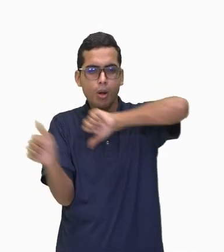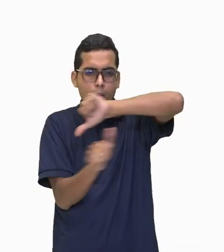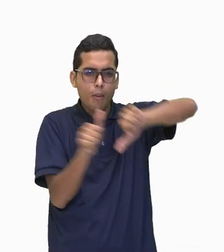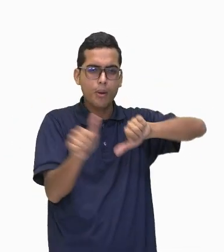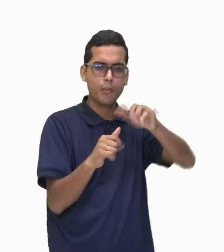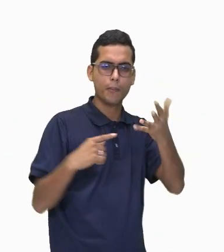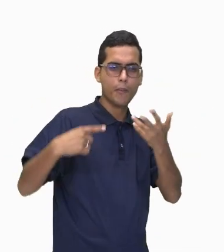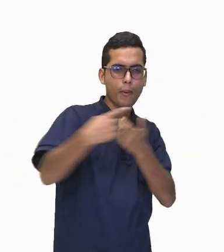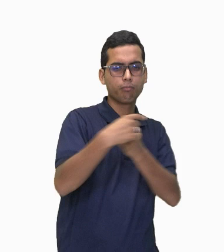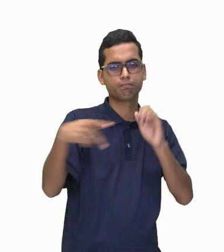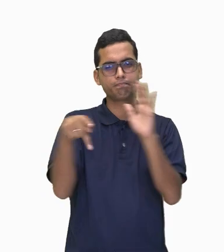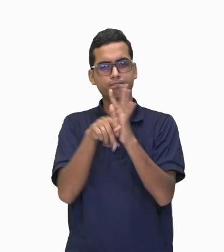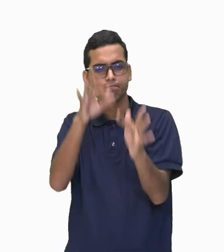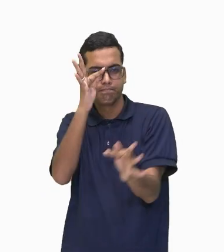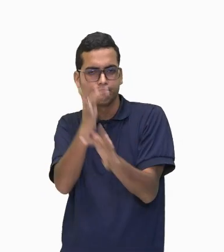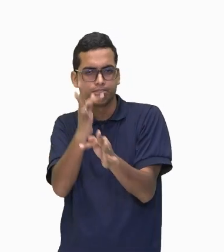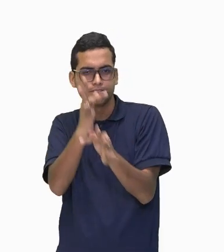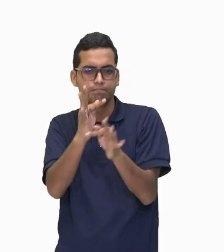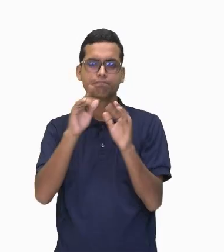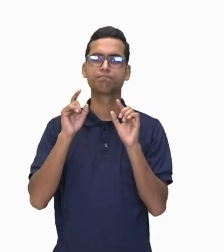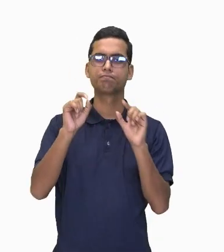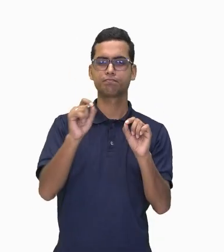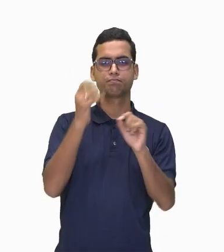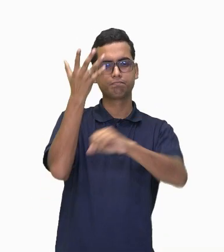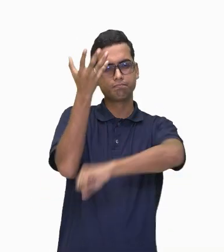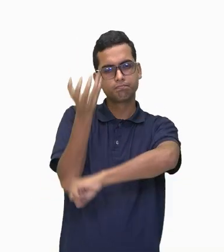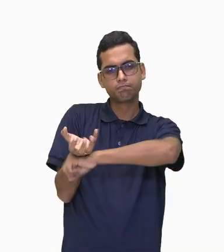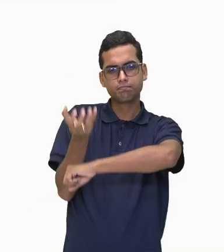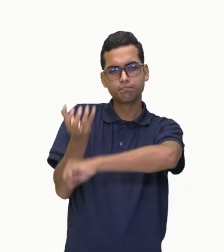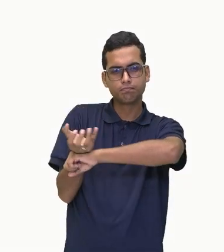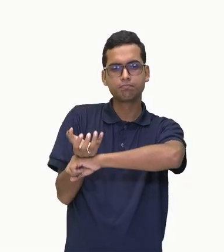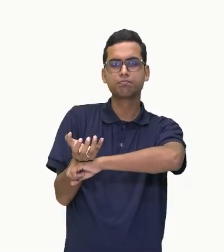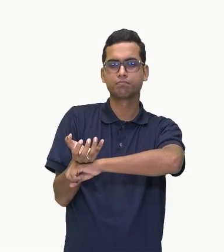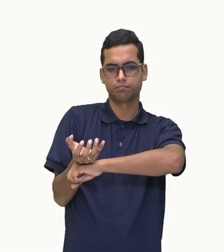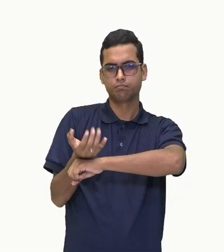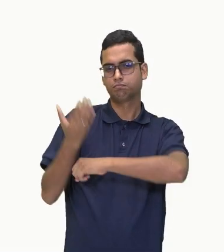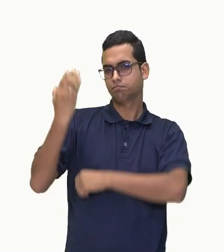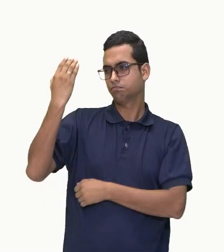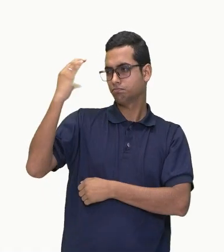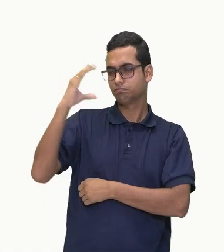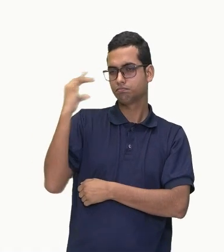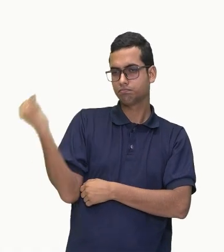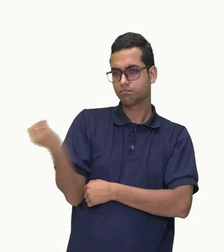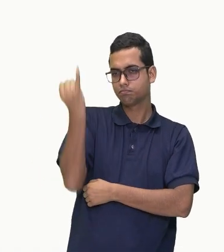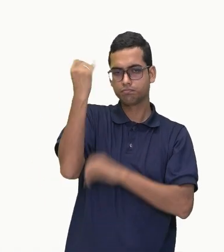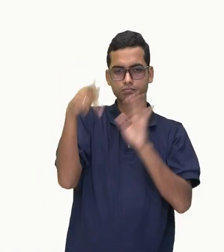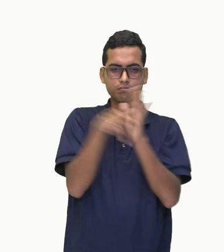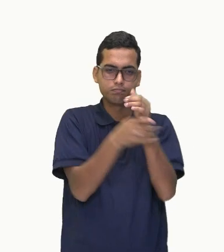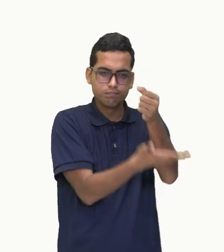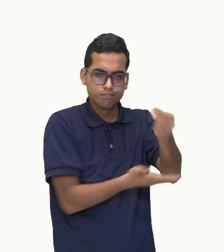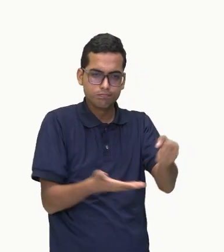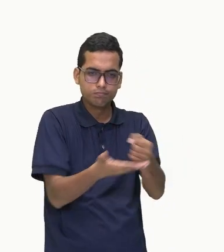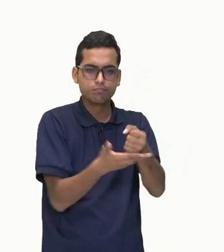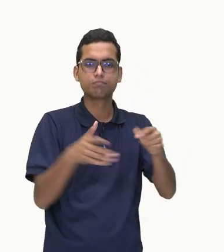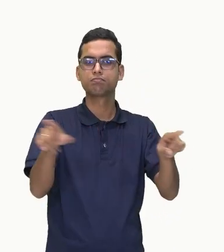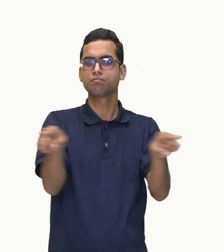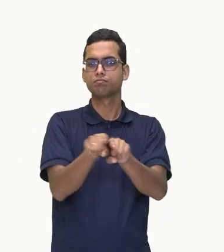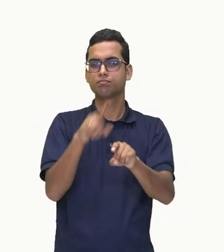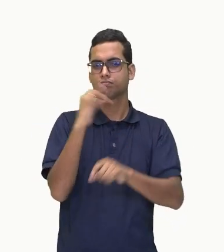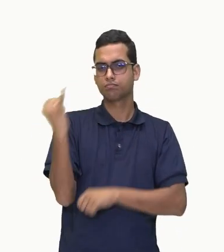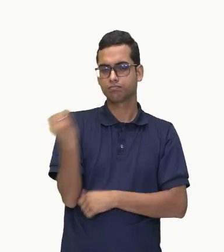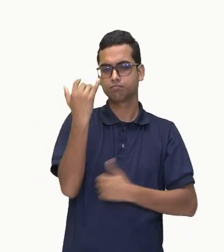a física é uma das disciplinas científicas mais fundamentais e tem